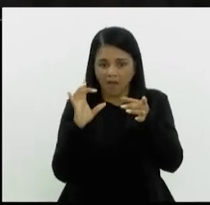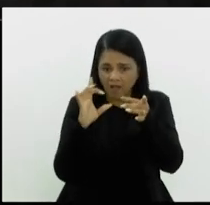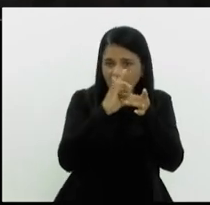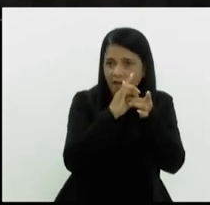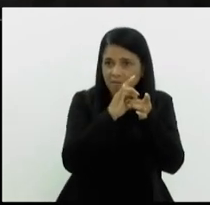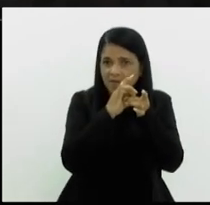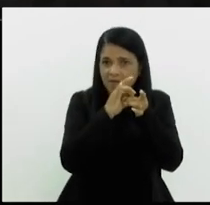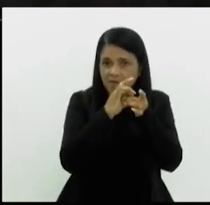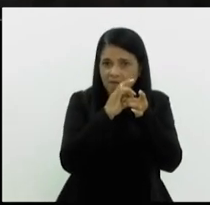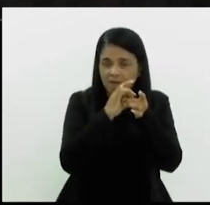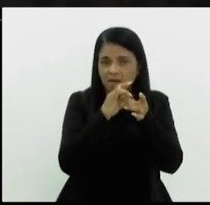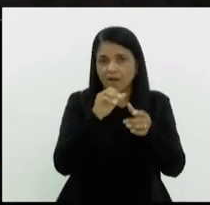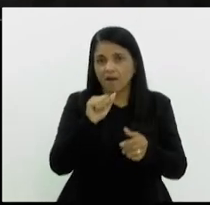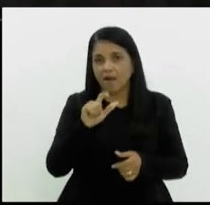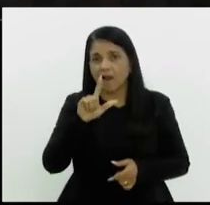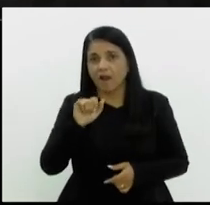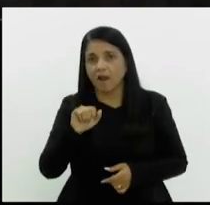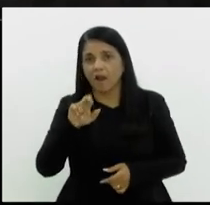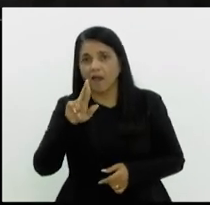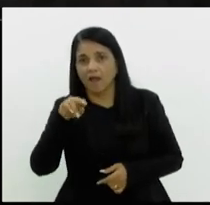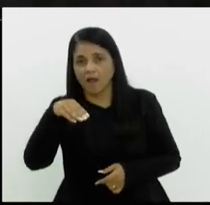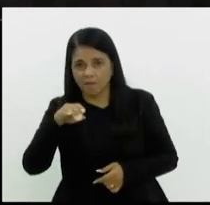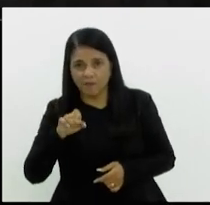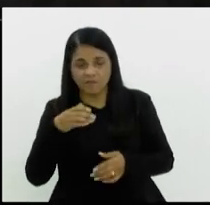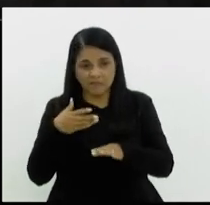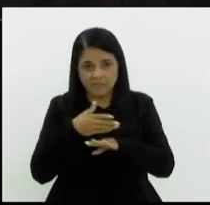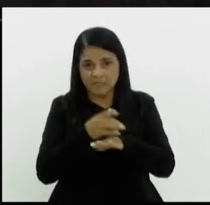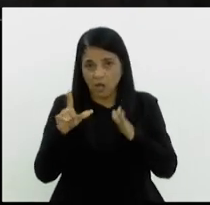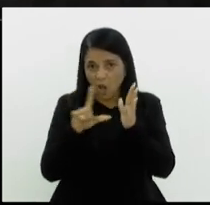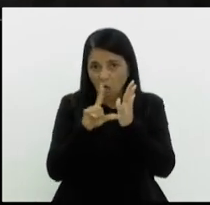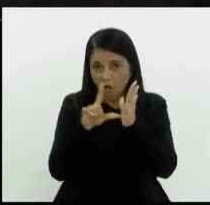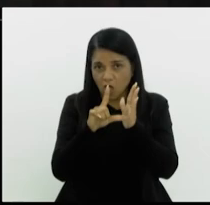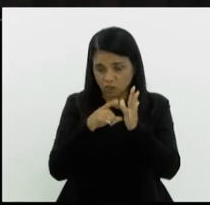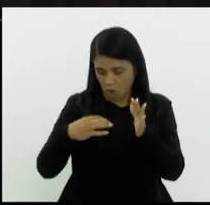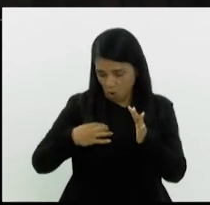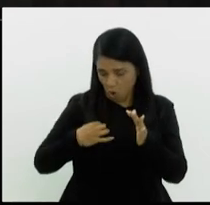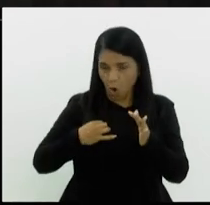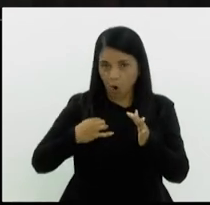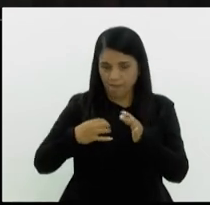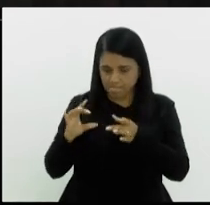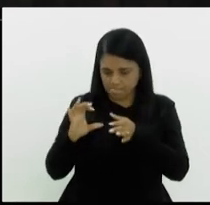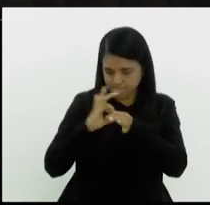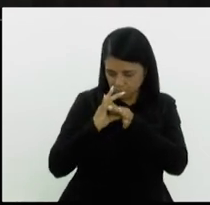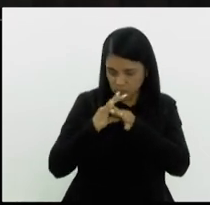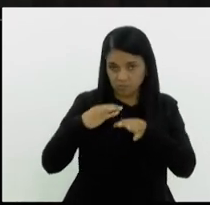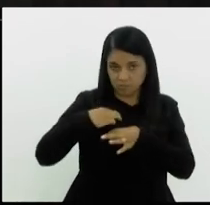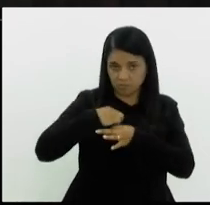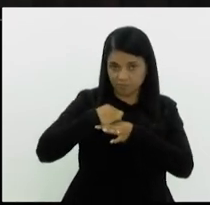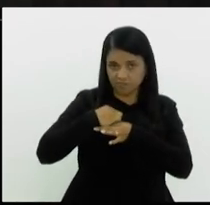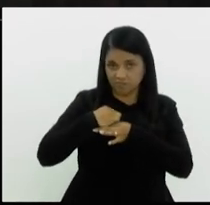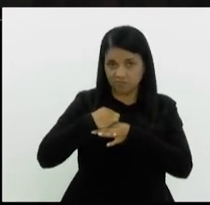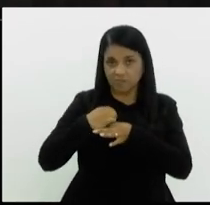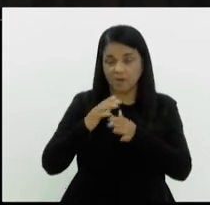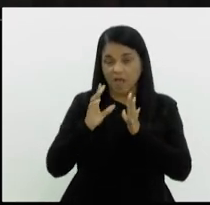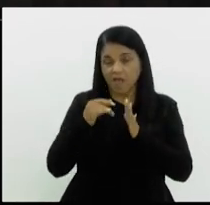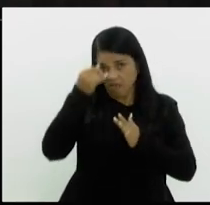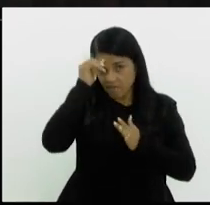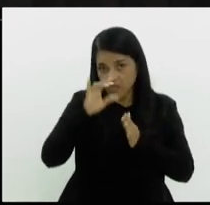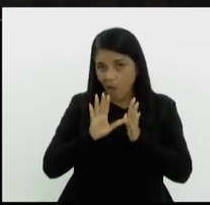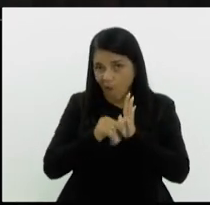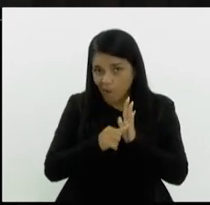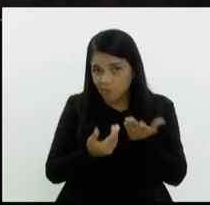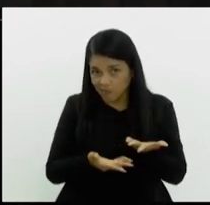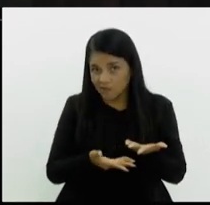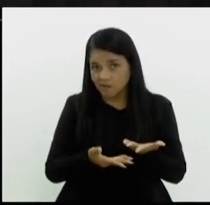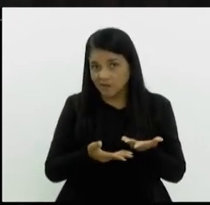Sabe aquele alarme? Você entra na C&A, na Renner, daí, para evitar o roubo, aí toca na saída, toca um alarme?